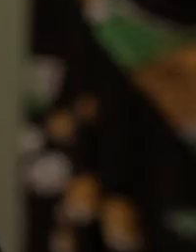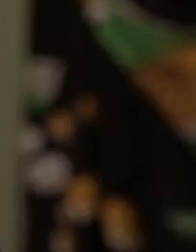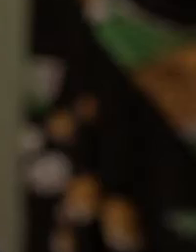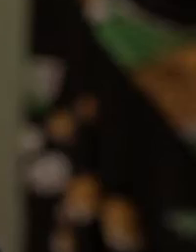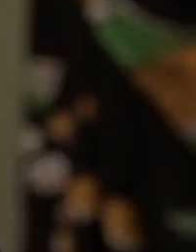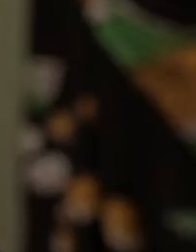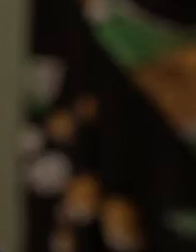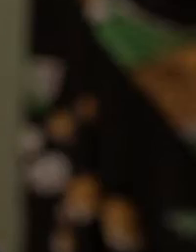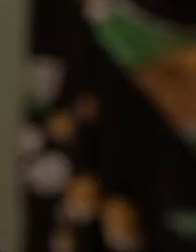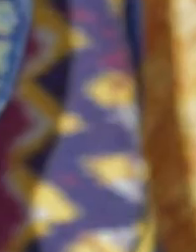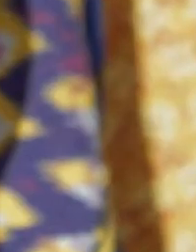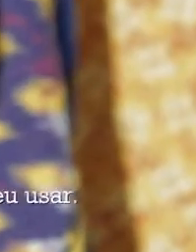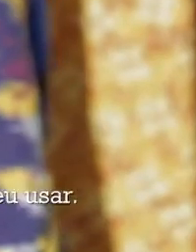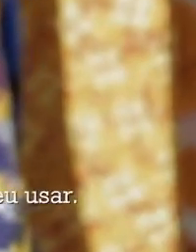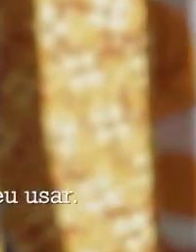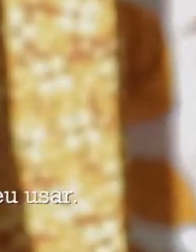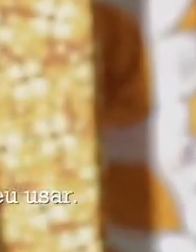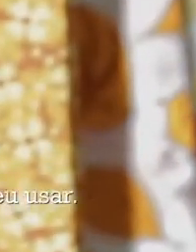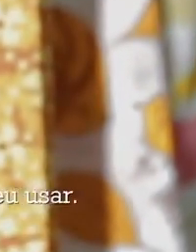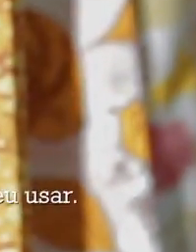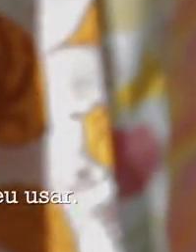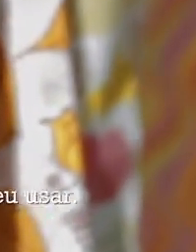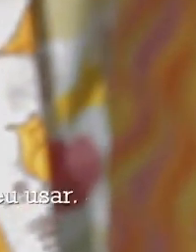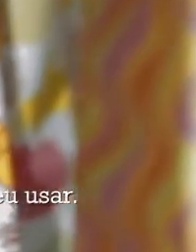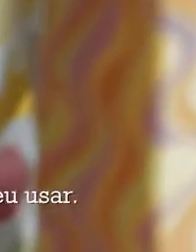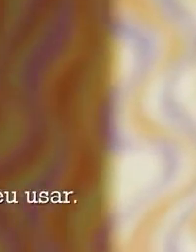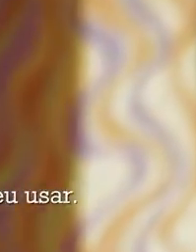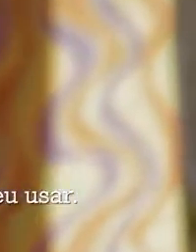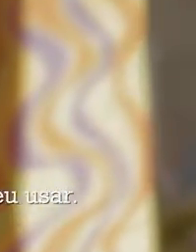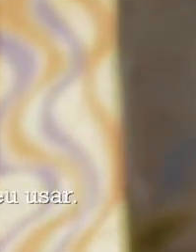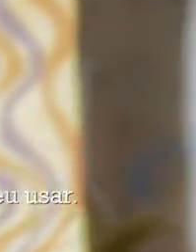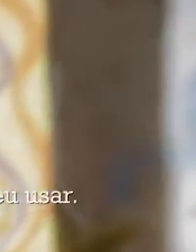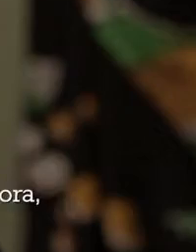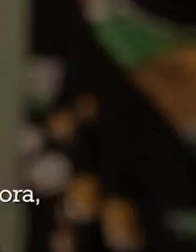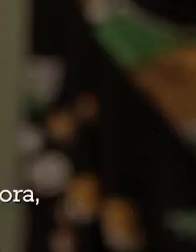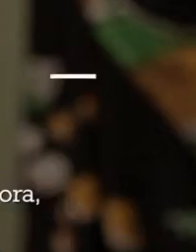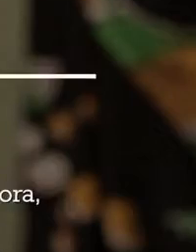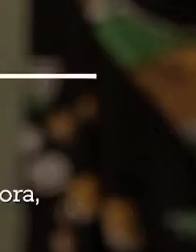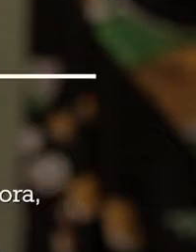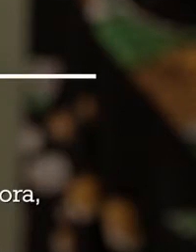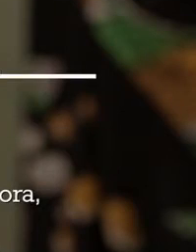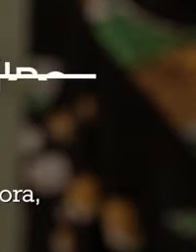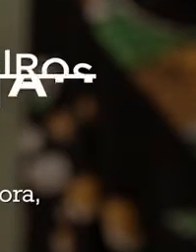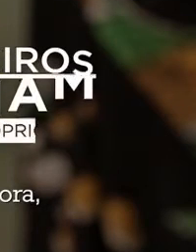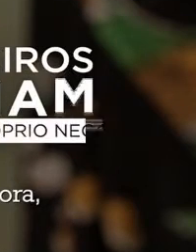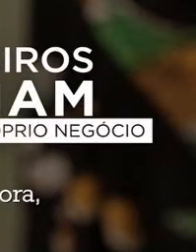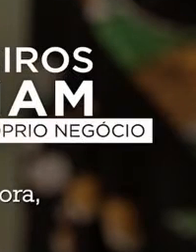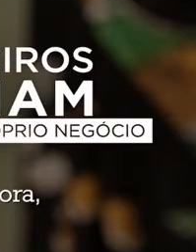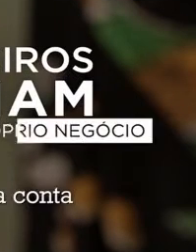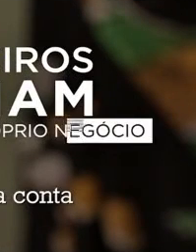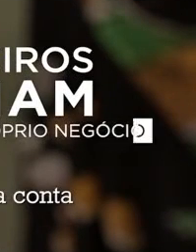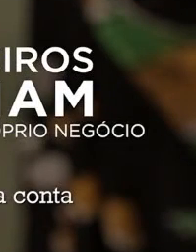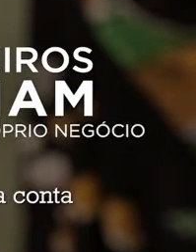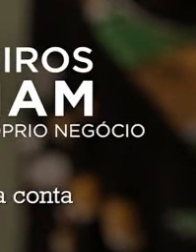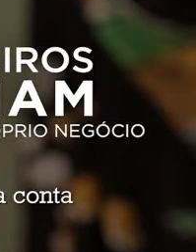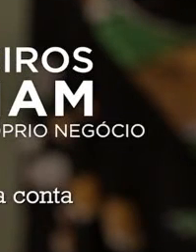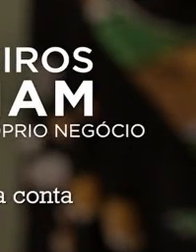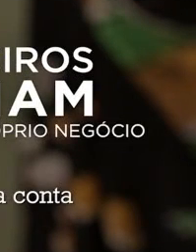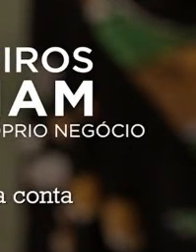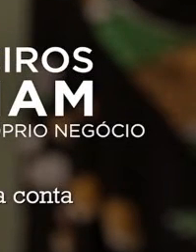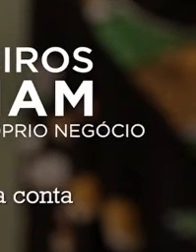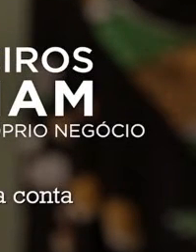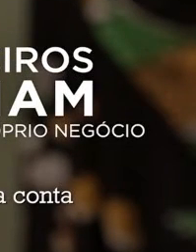Paulo. E como eu já usava turbantes, ele começou a trazer retalhos para mim de tecidos para usar. No mesmo dia que eu fui mandada embora, eu lembro que eu tinha em